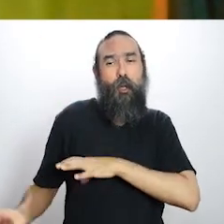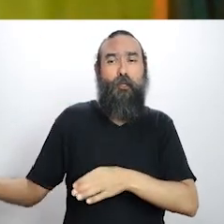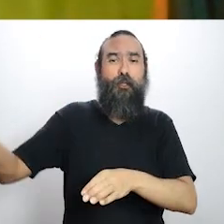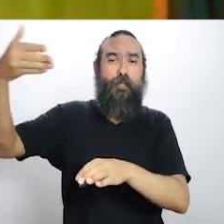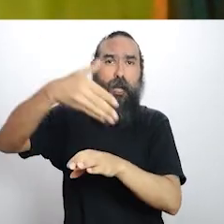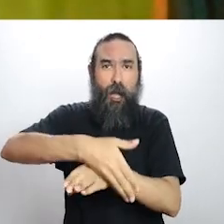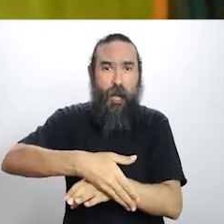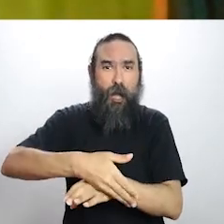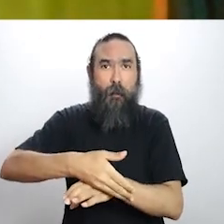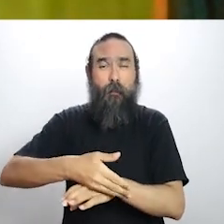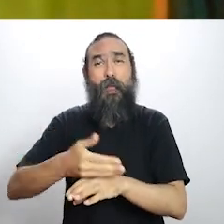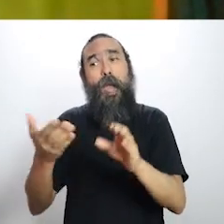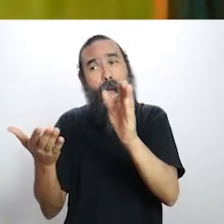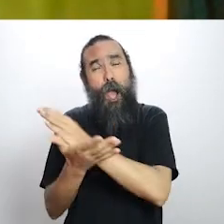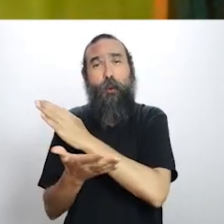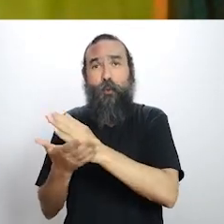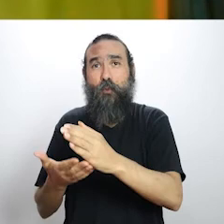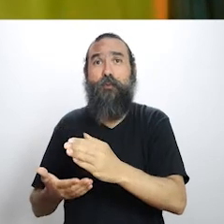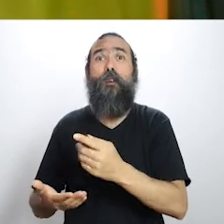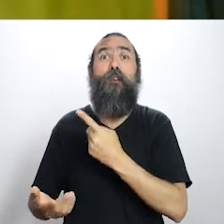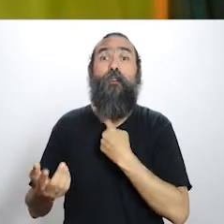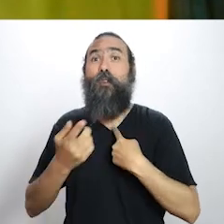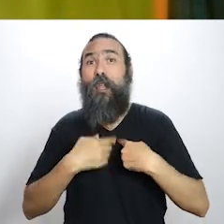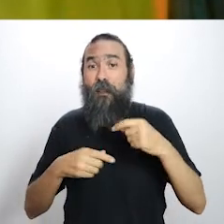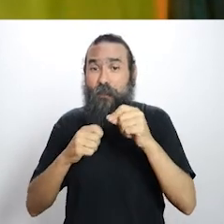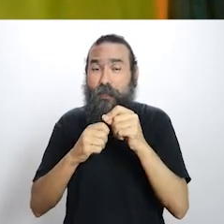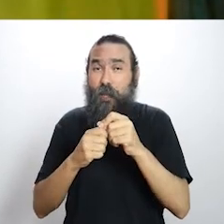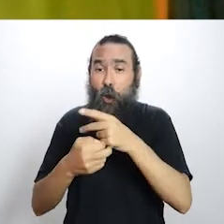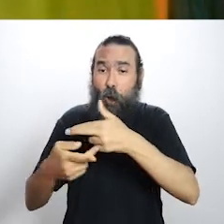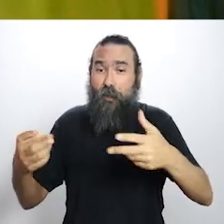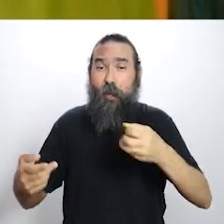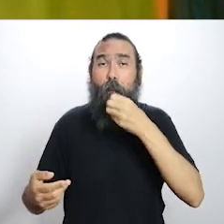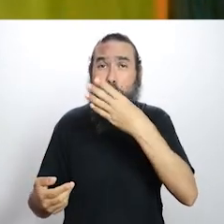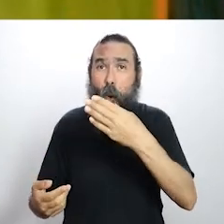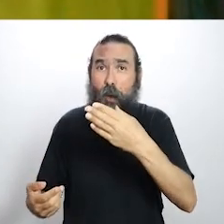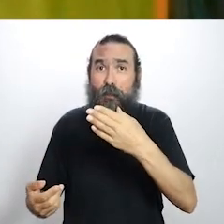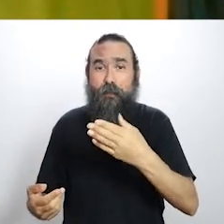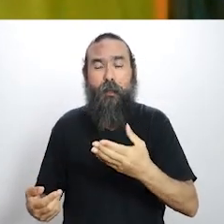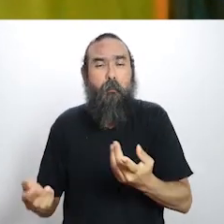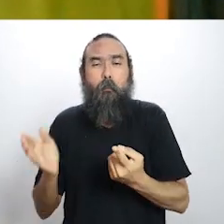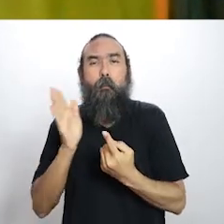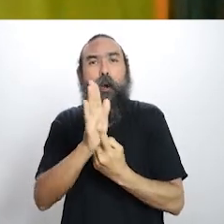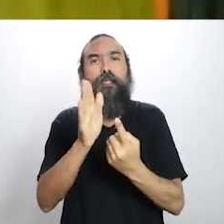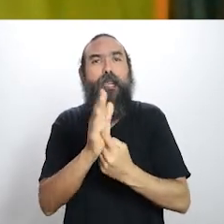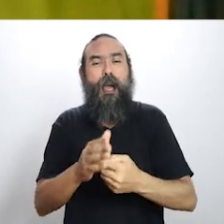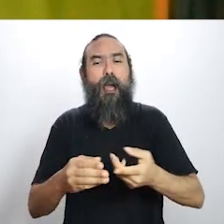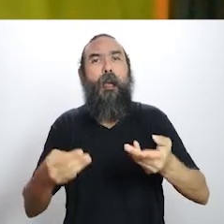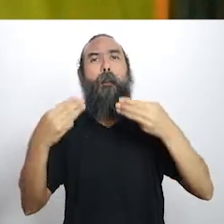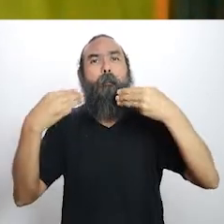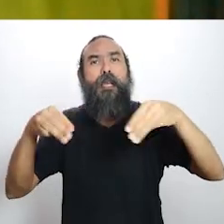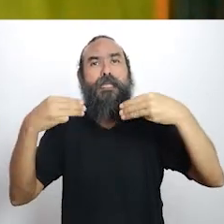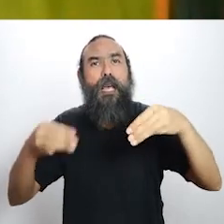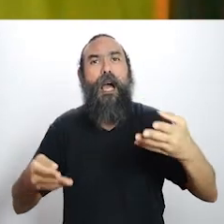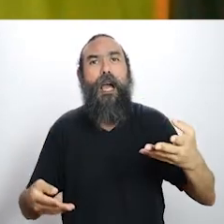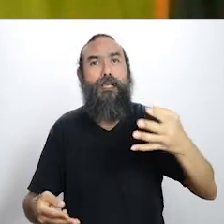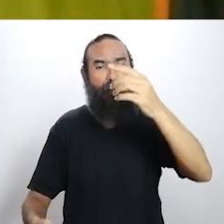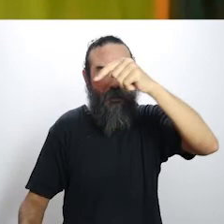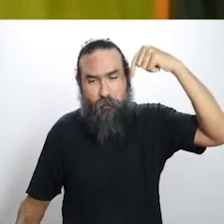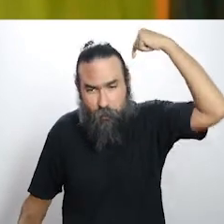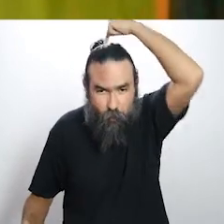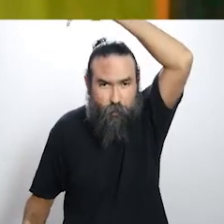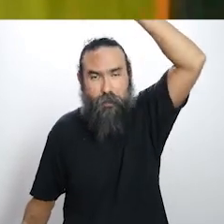intenções, que eu tenho certeza que vieram também para trazer as mensagens do Divino Espírito Santo, de Santo Reis, um